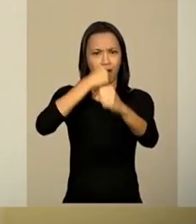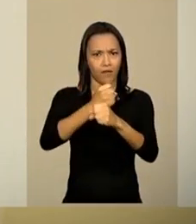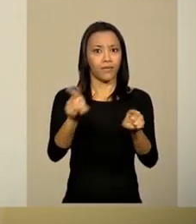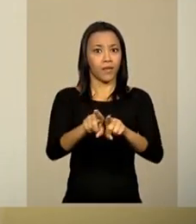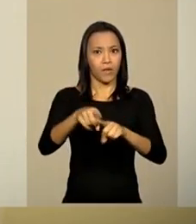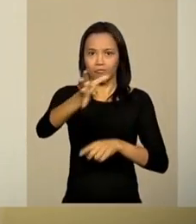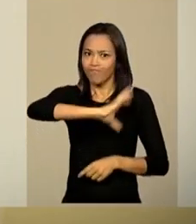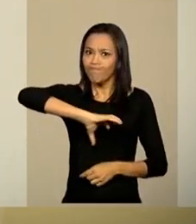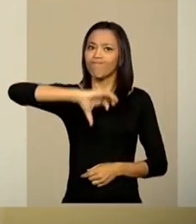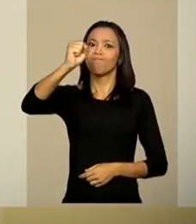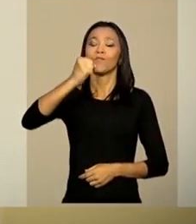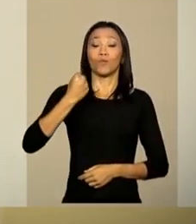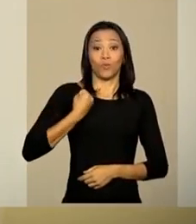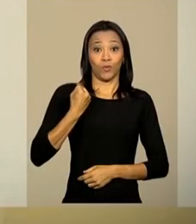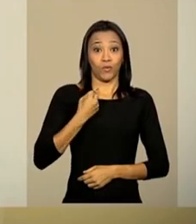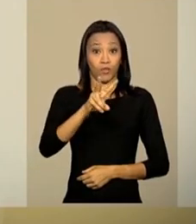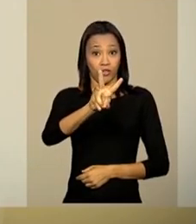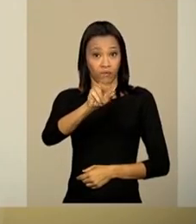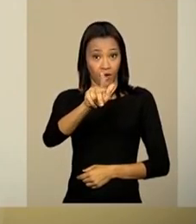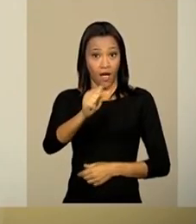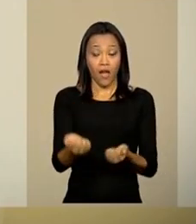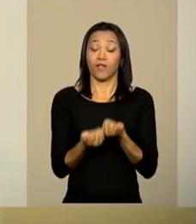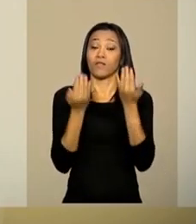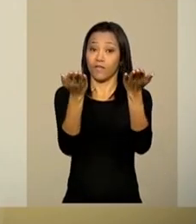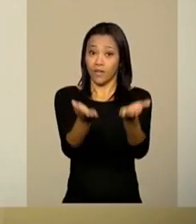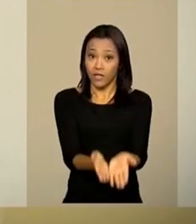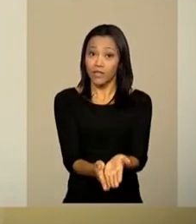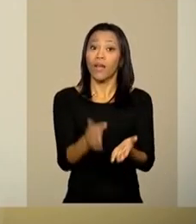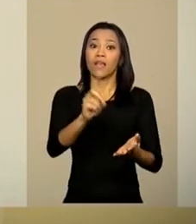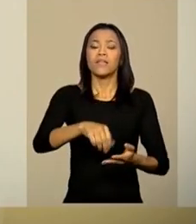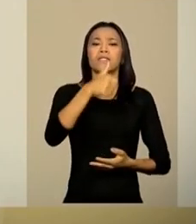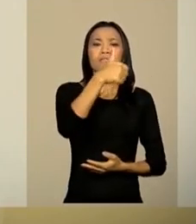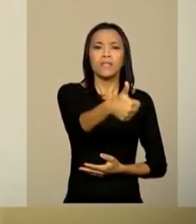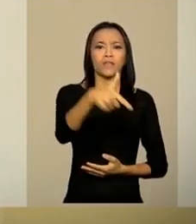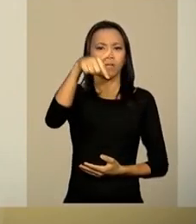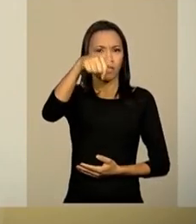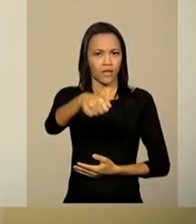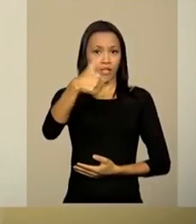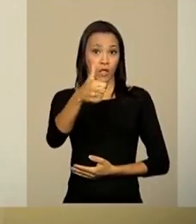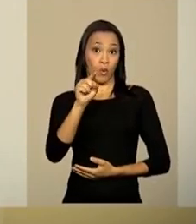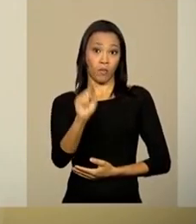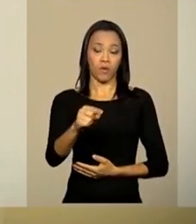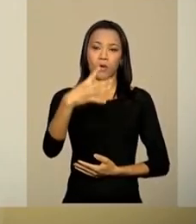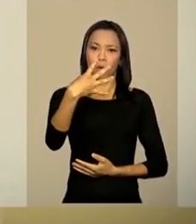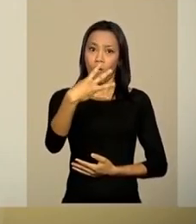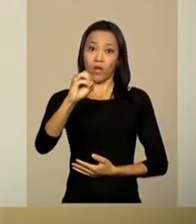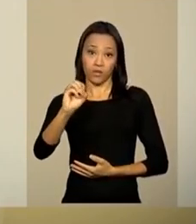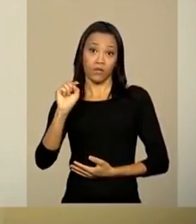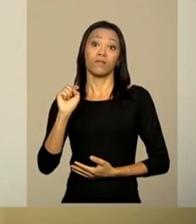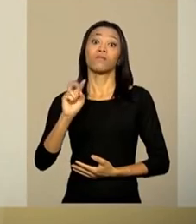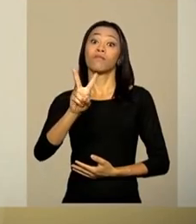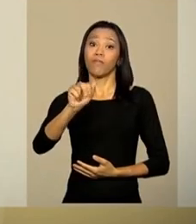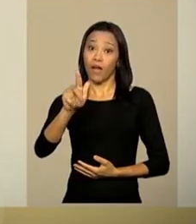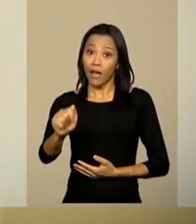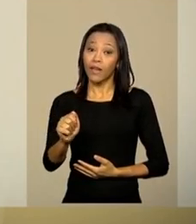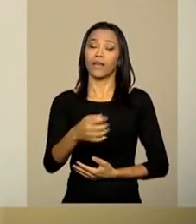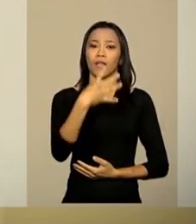também o recorde no número de vagas oferecidas. São 171.400 400 vagas